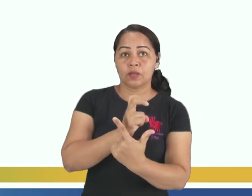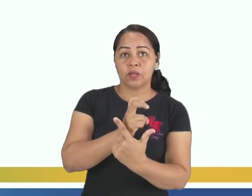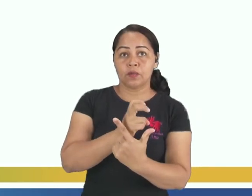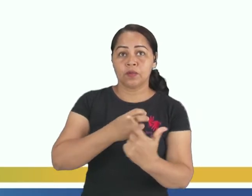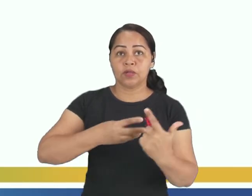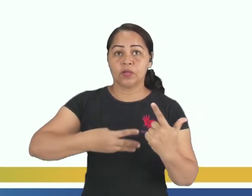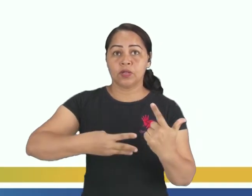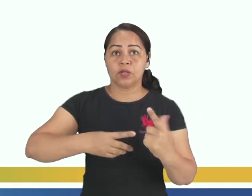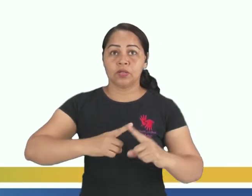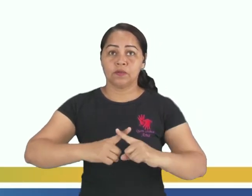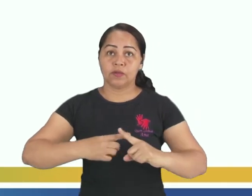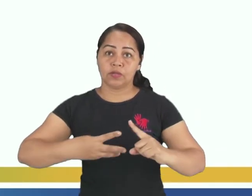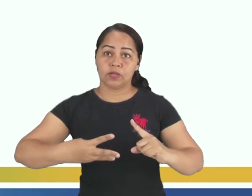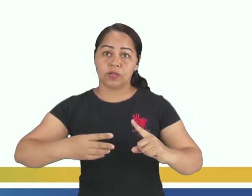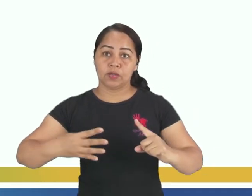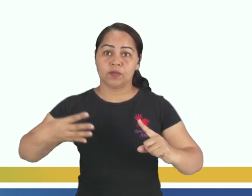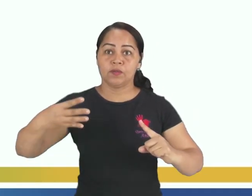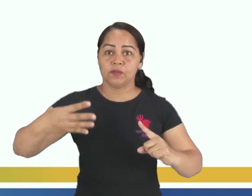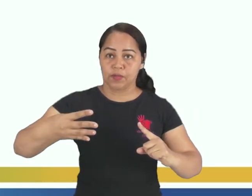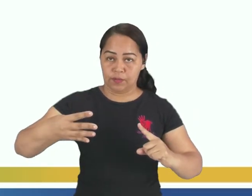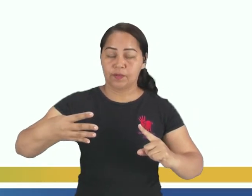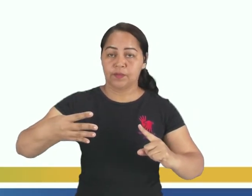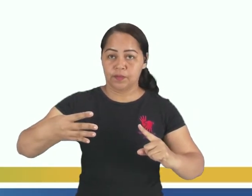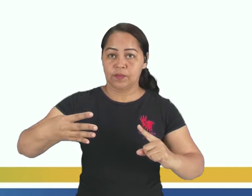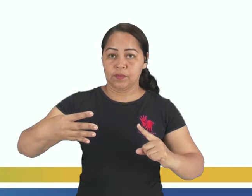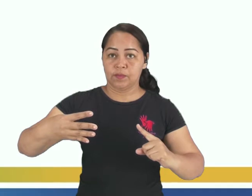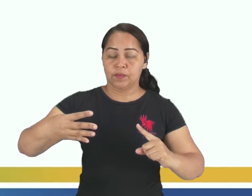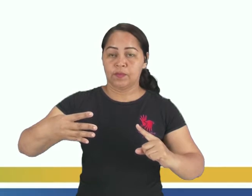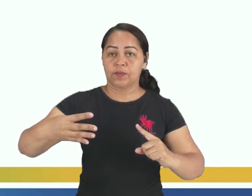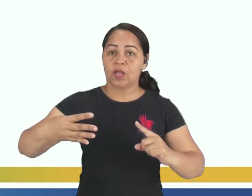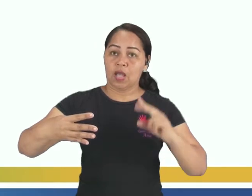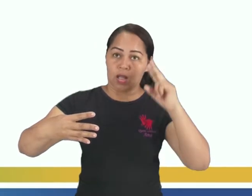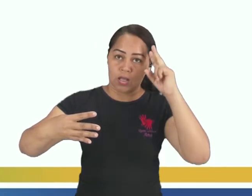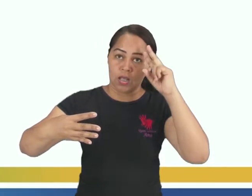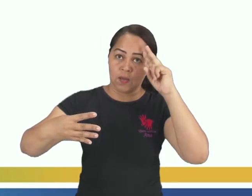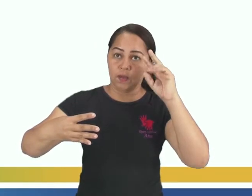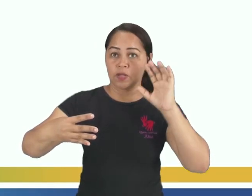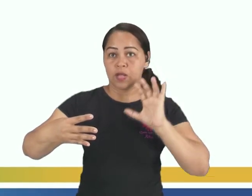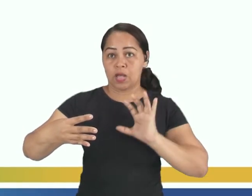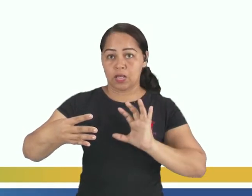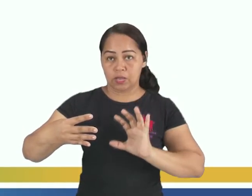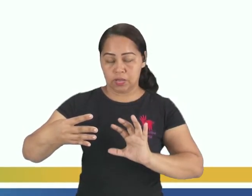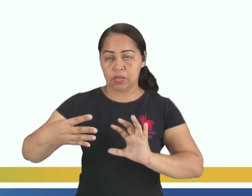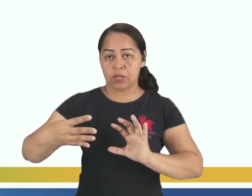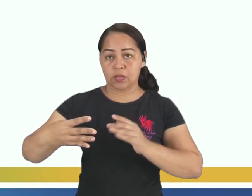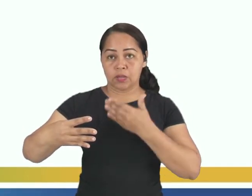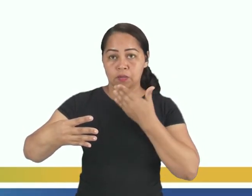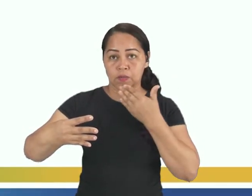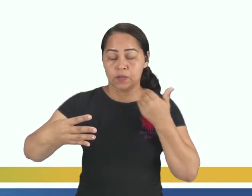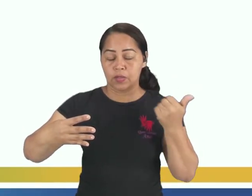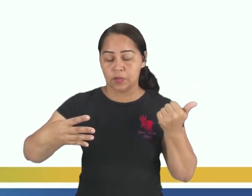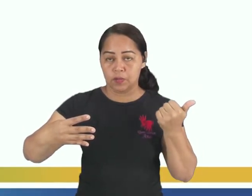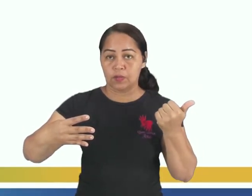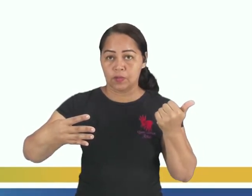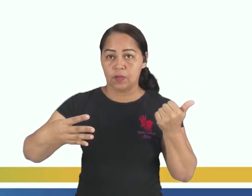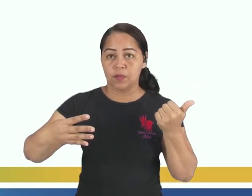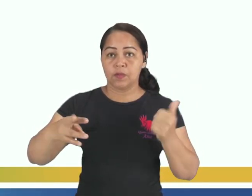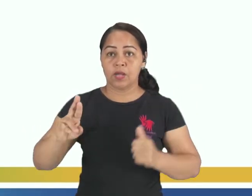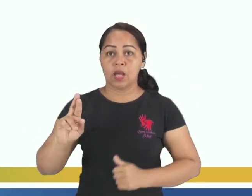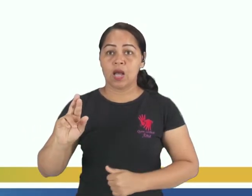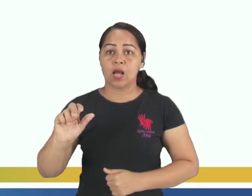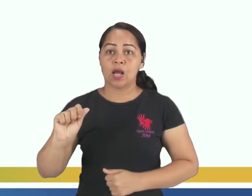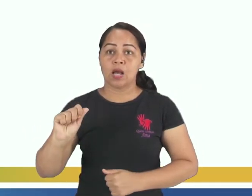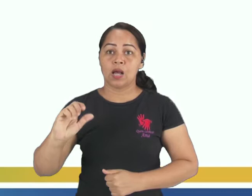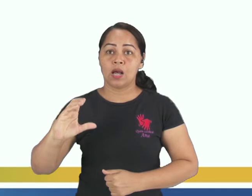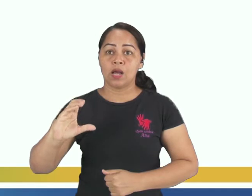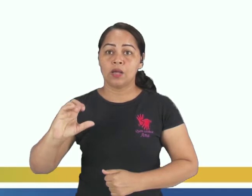3 multiplicado por 3 elevado a 4. Caso você não lembre desse macetezinho quando nós temos aqui um índice diferente de 2, você pode